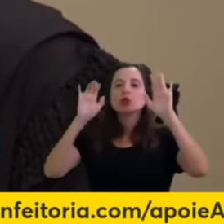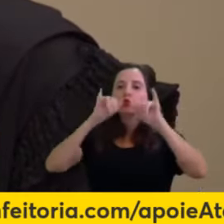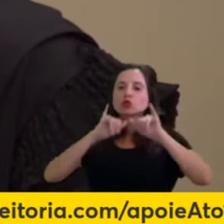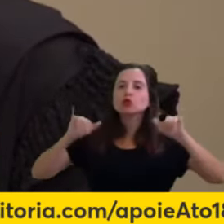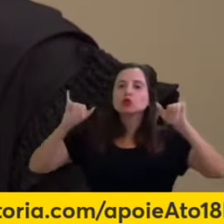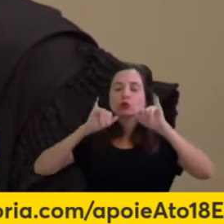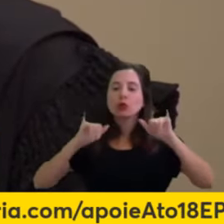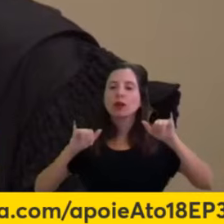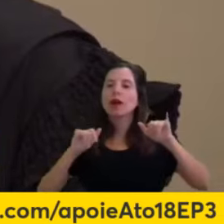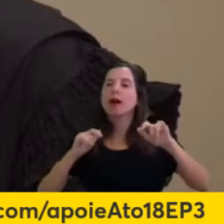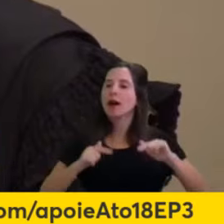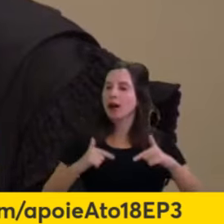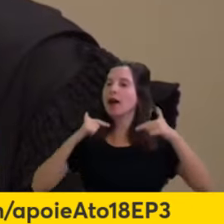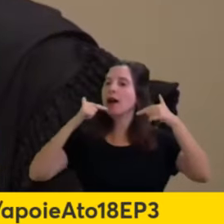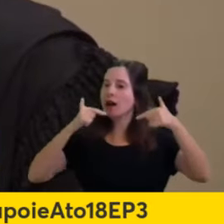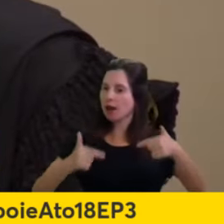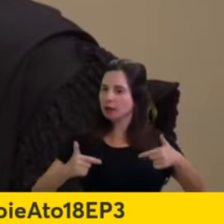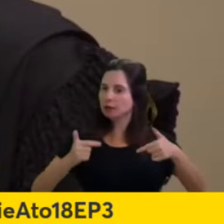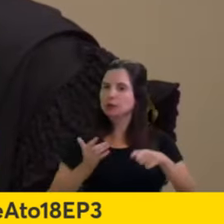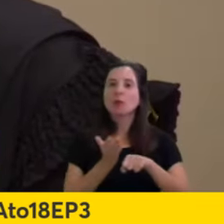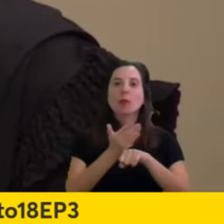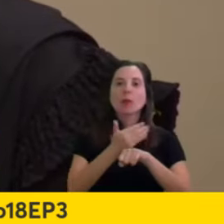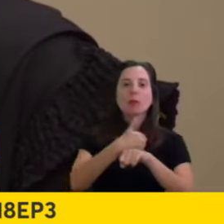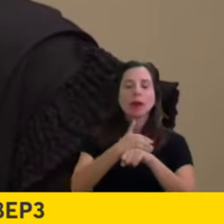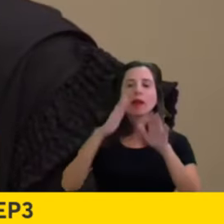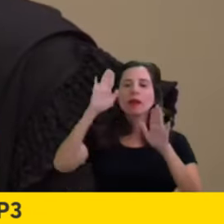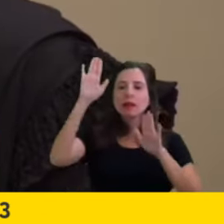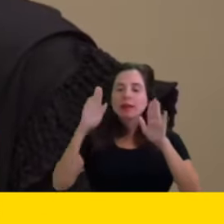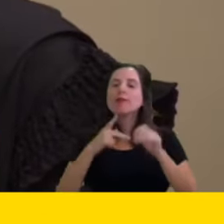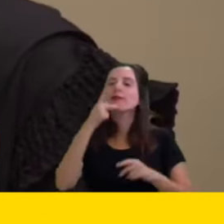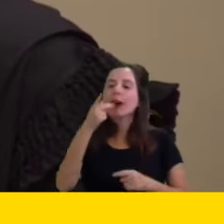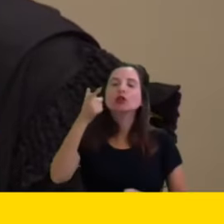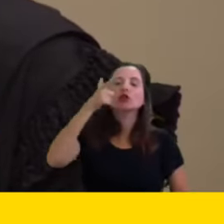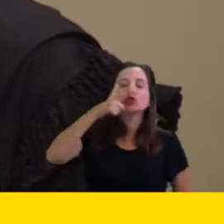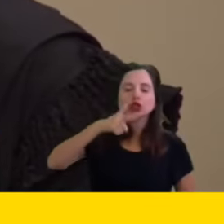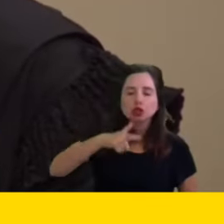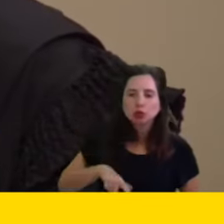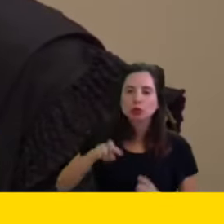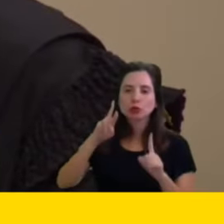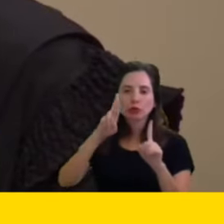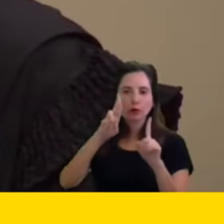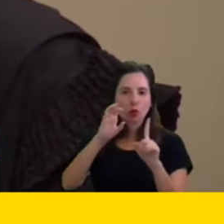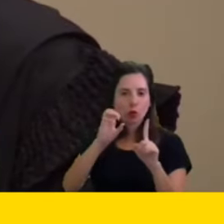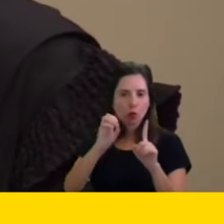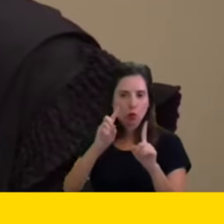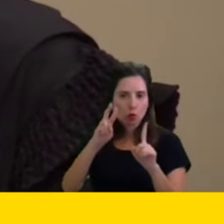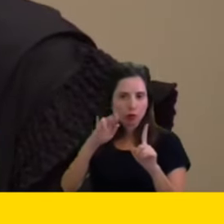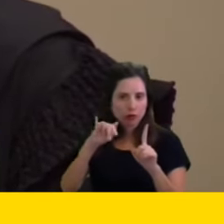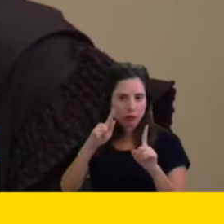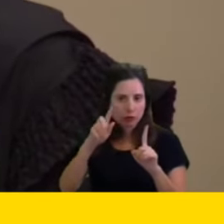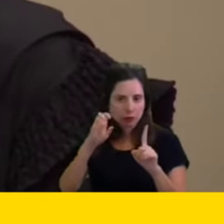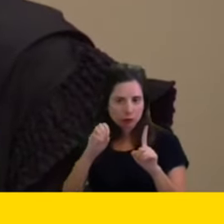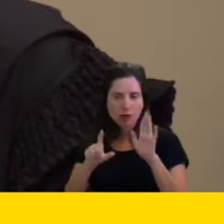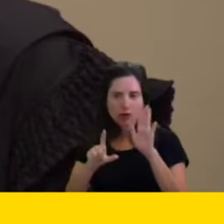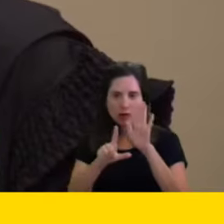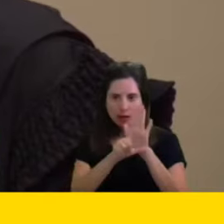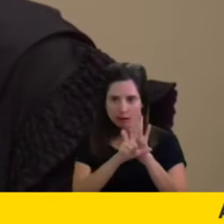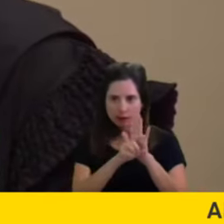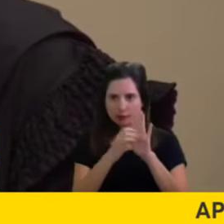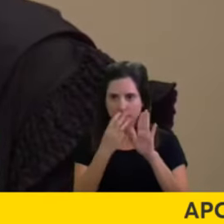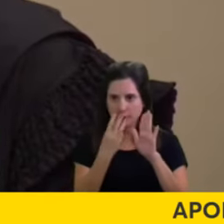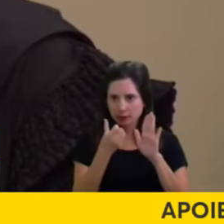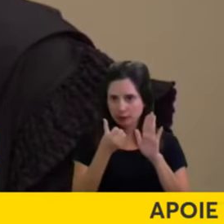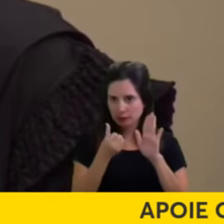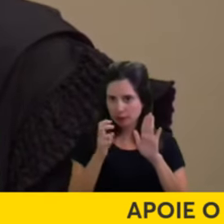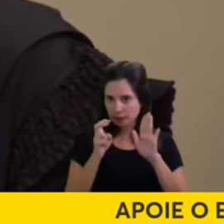pré-campanha e aqui cito novamente Rodrigo Zilo que diz a lei 13165 elevou a estatus legal os